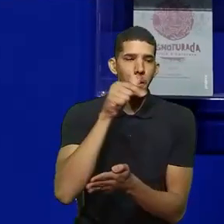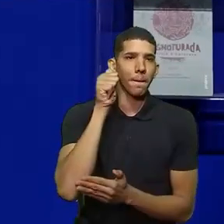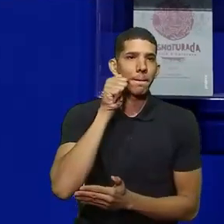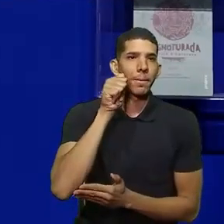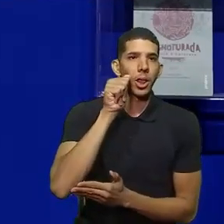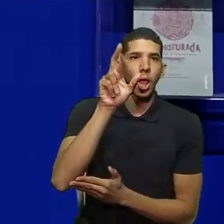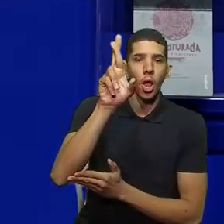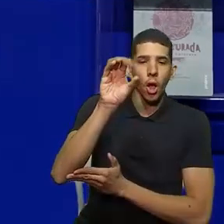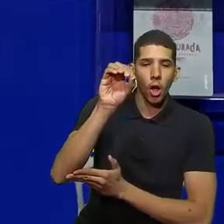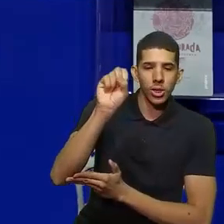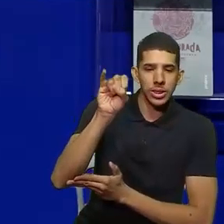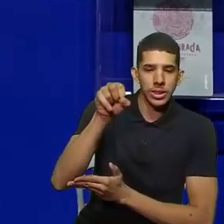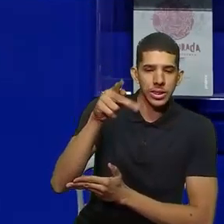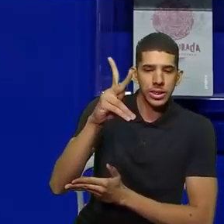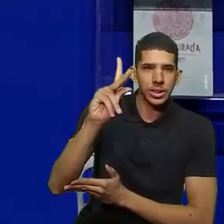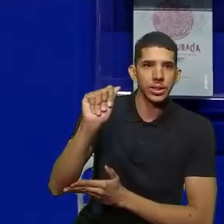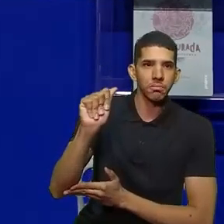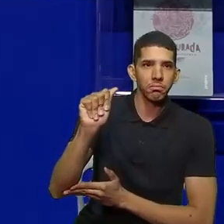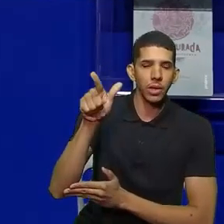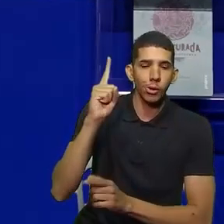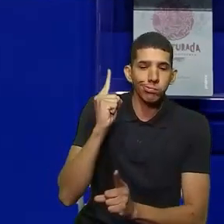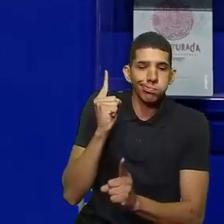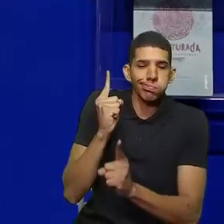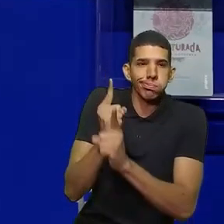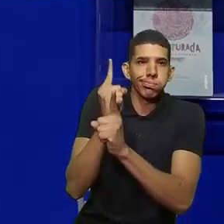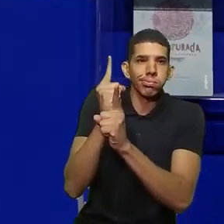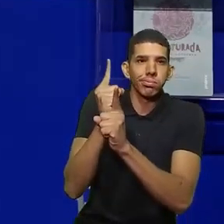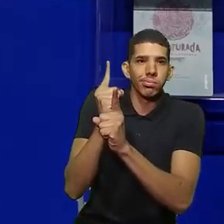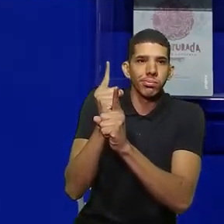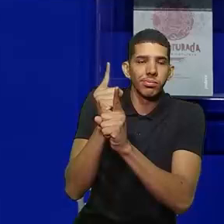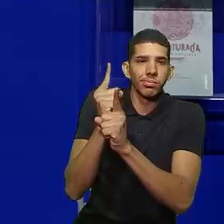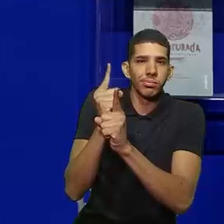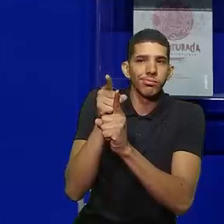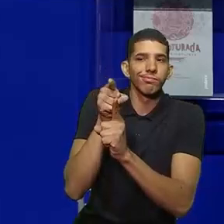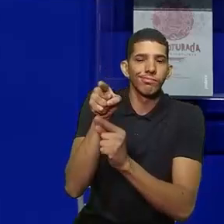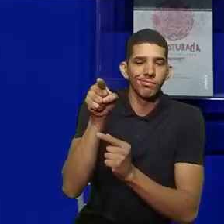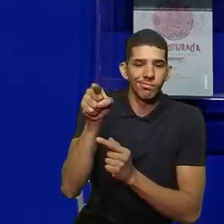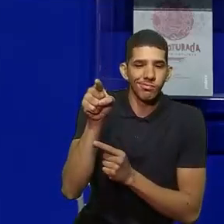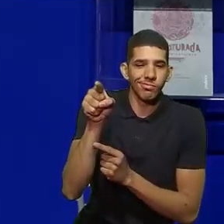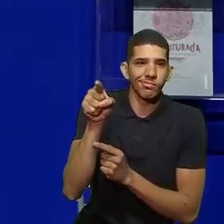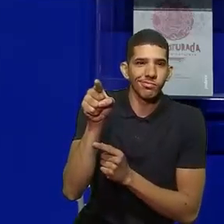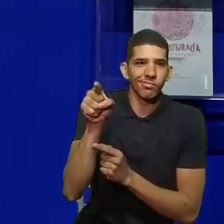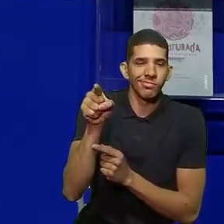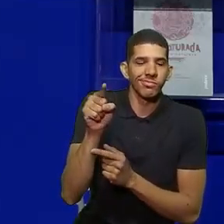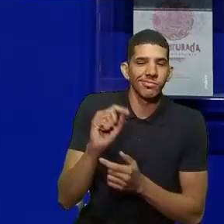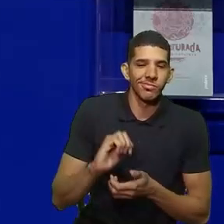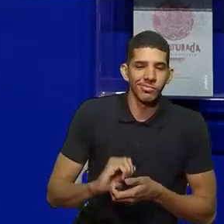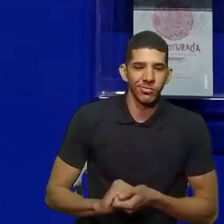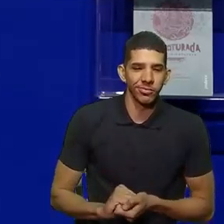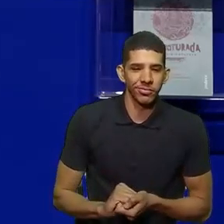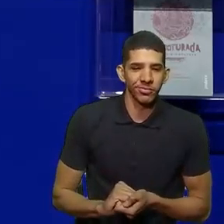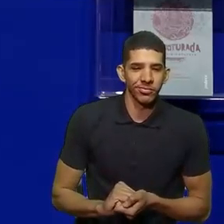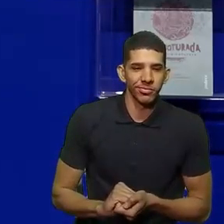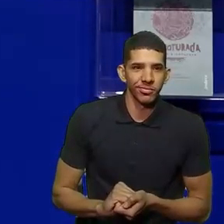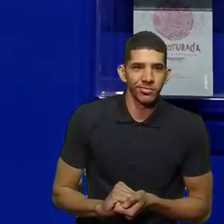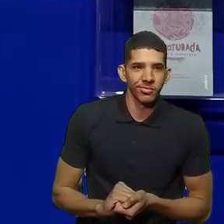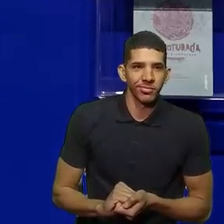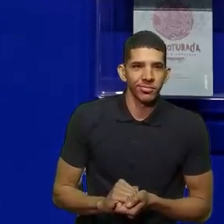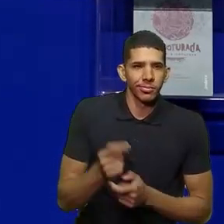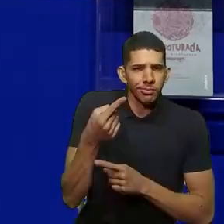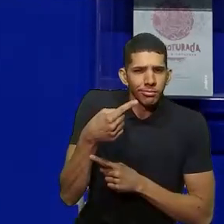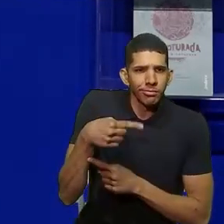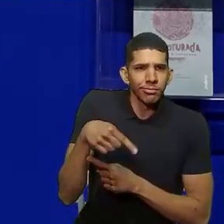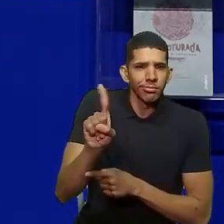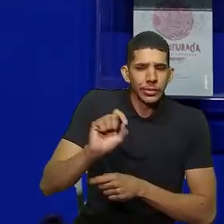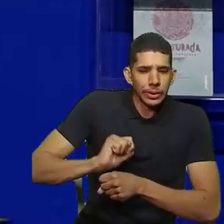com a Dona Rosinha quando eu fui na FLI aqui, a gente foi no Quilombo, fazer